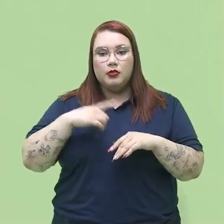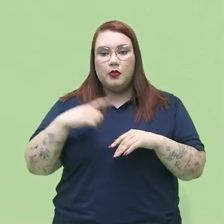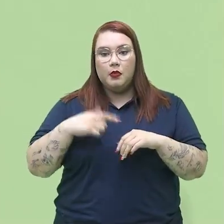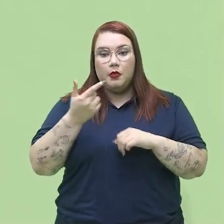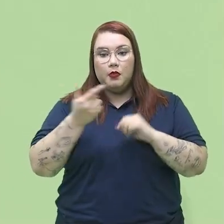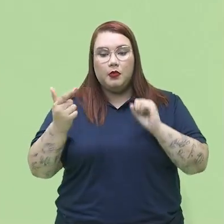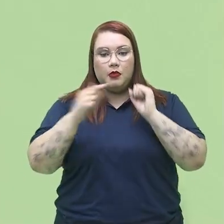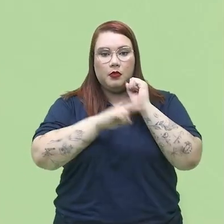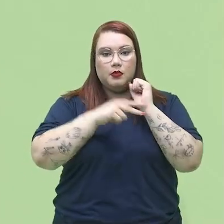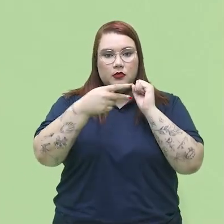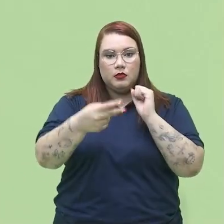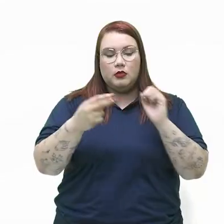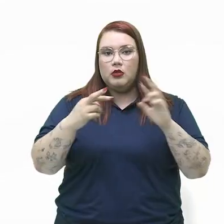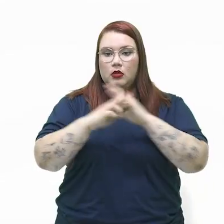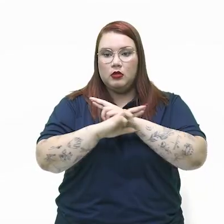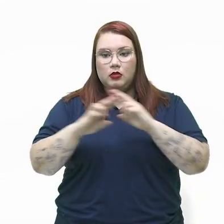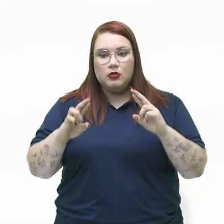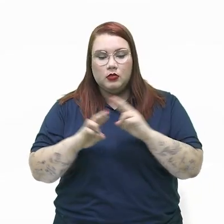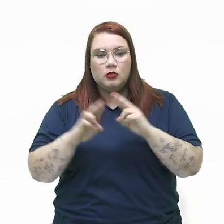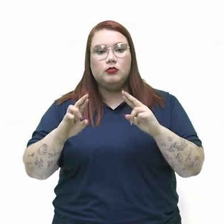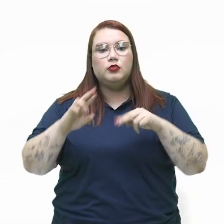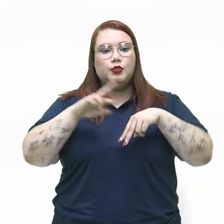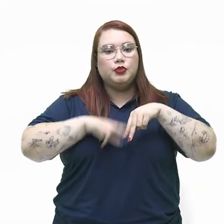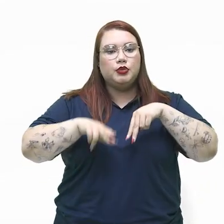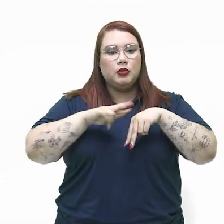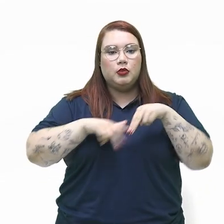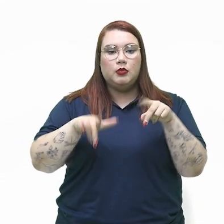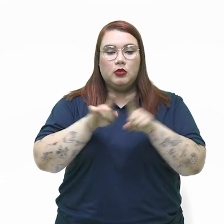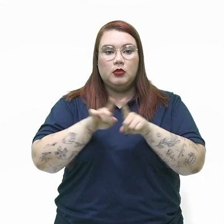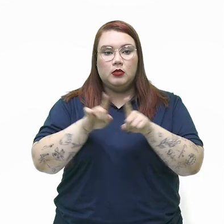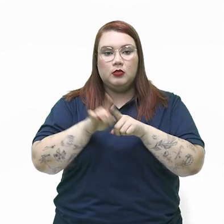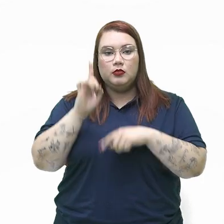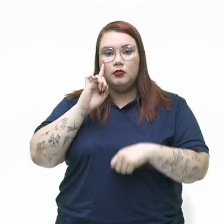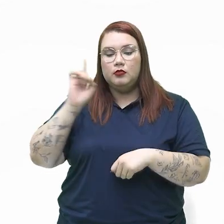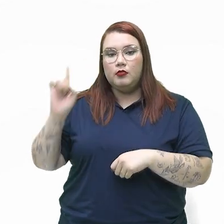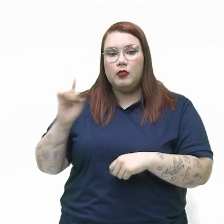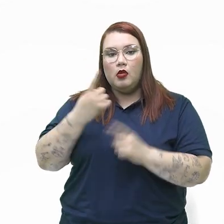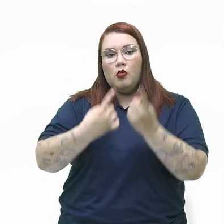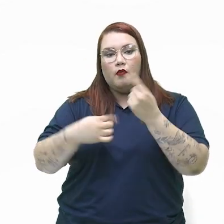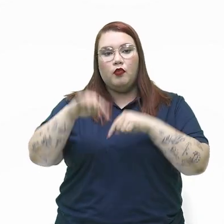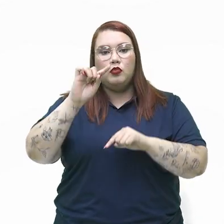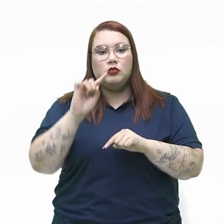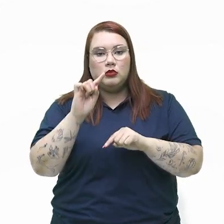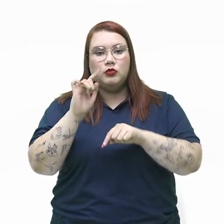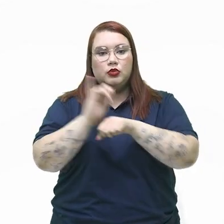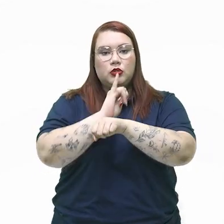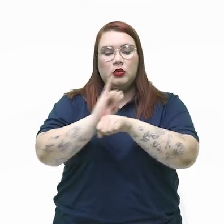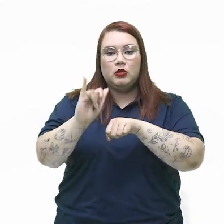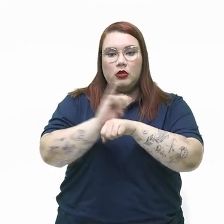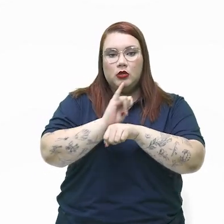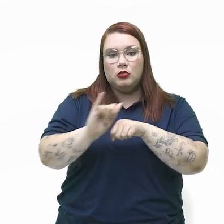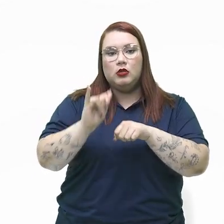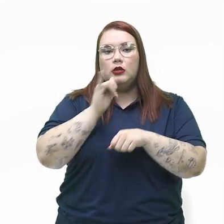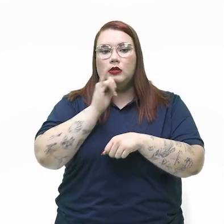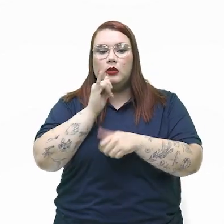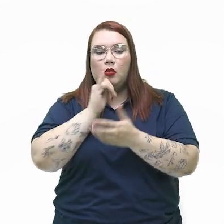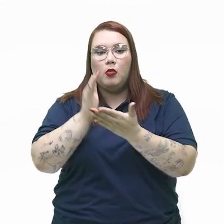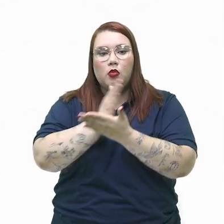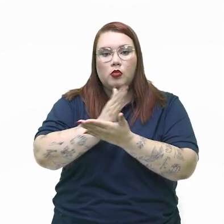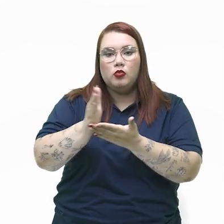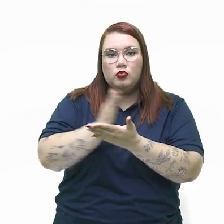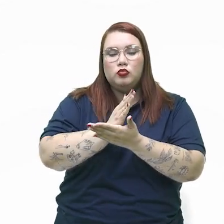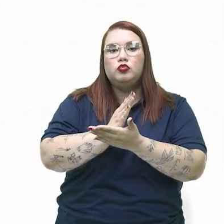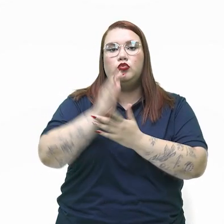consequência evolutiva ligada ao sexo também, né? Que é a evolução de estratégias alternativas. Por exemplo,